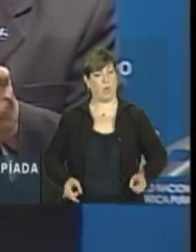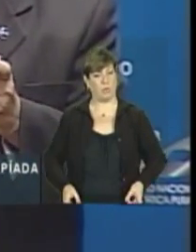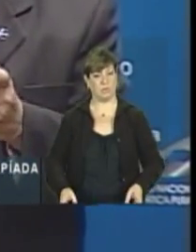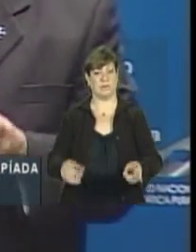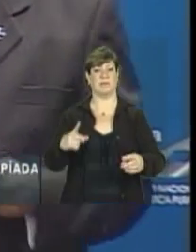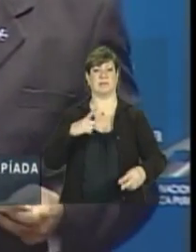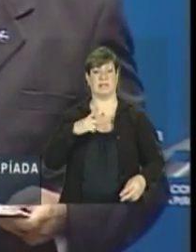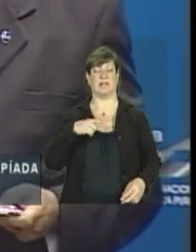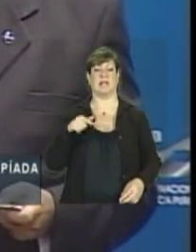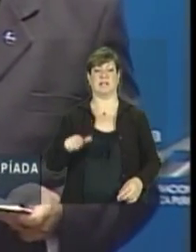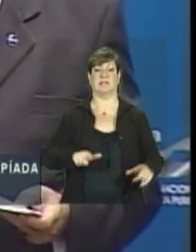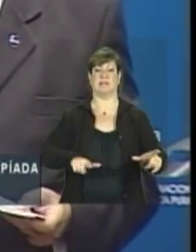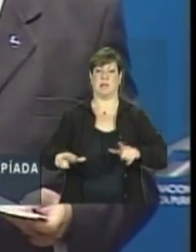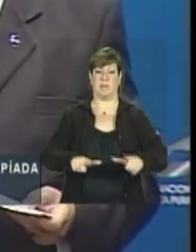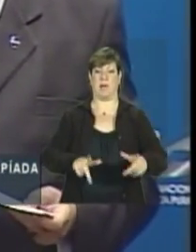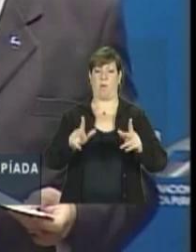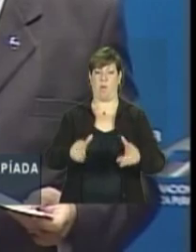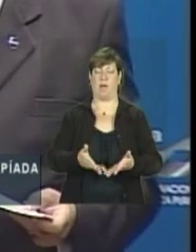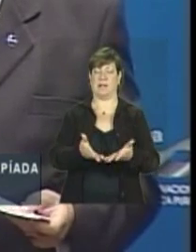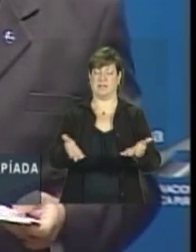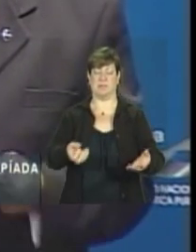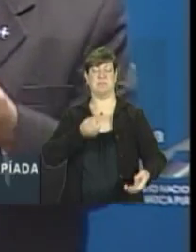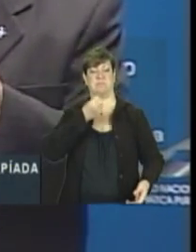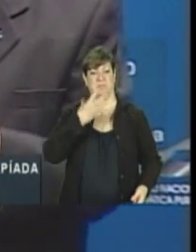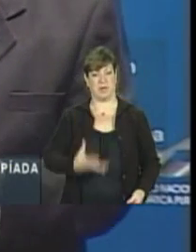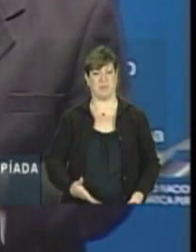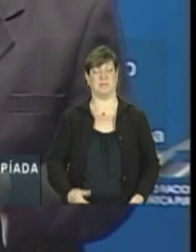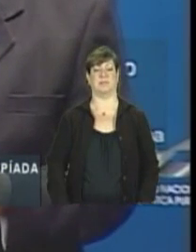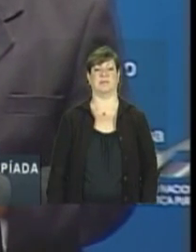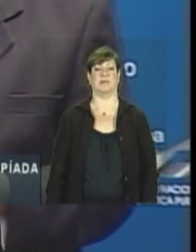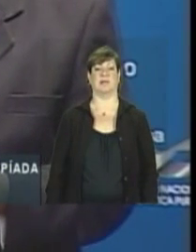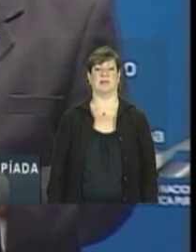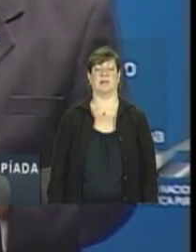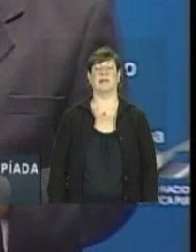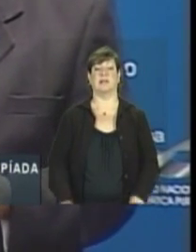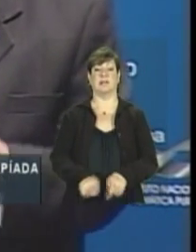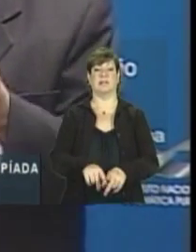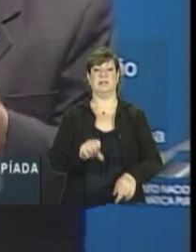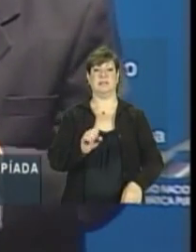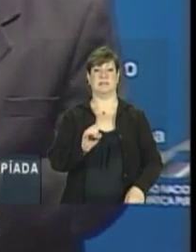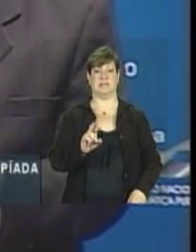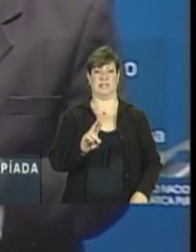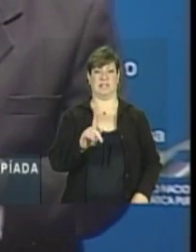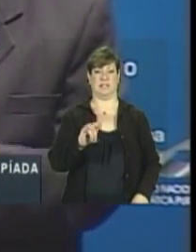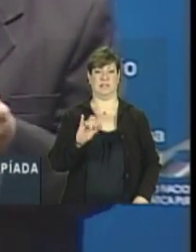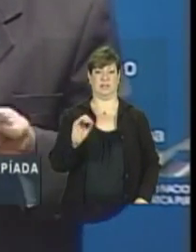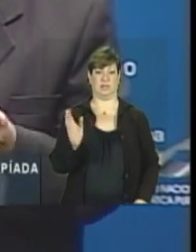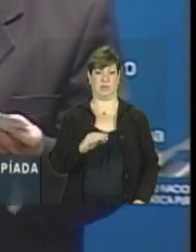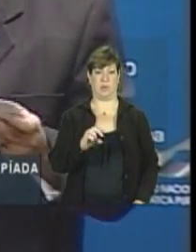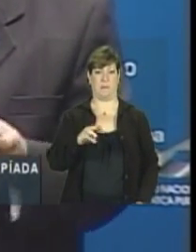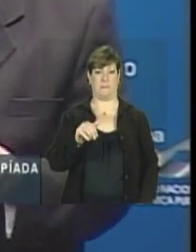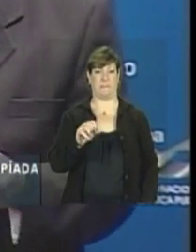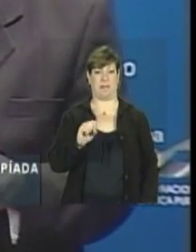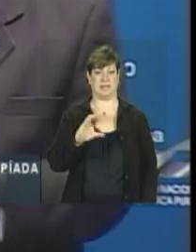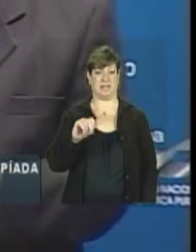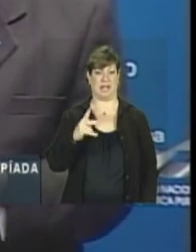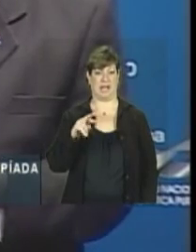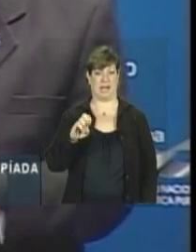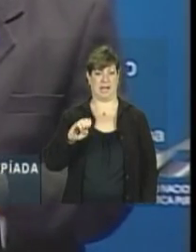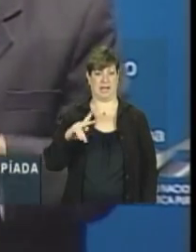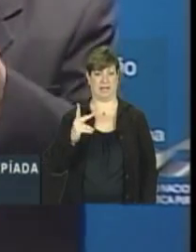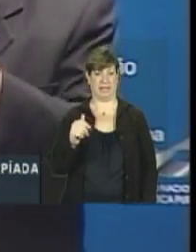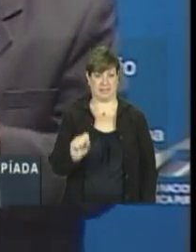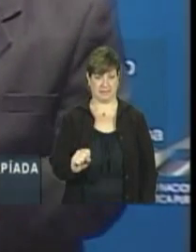tendo iniciativa desse tipo. Meu caro Sérgio Mascarenhas, não posso nunca